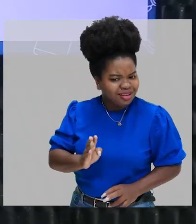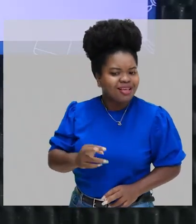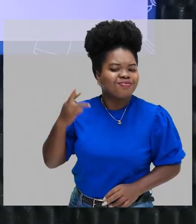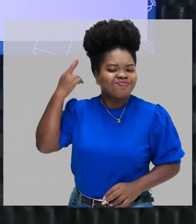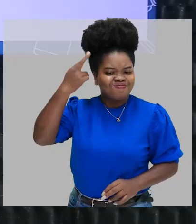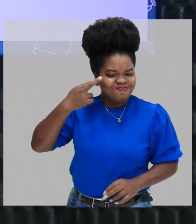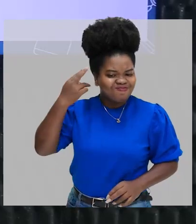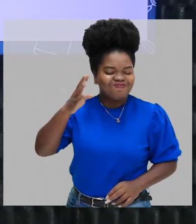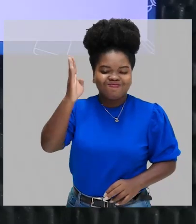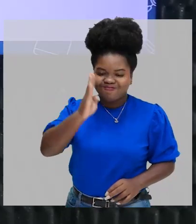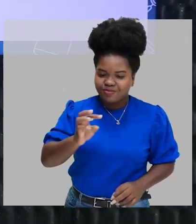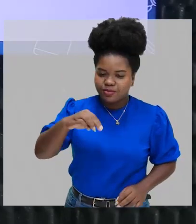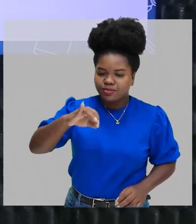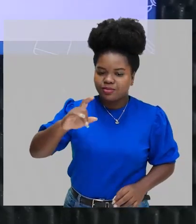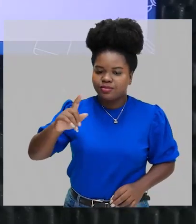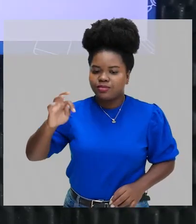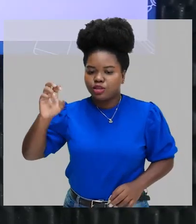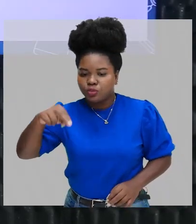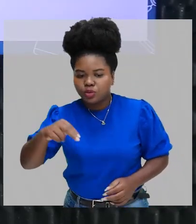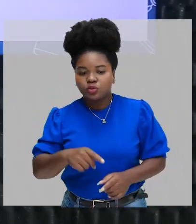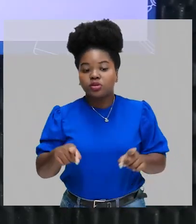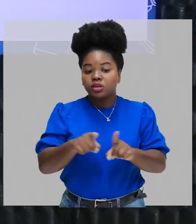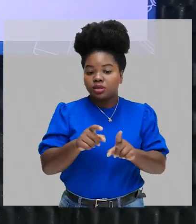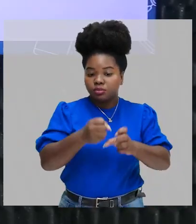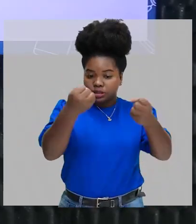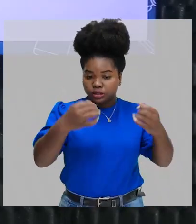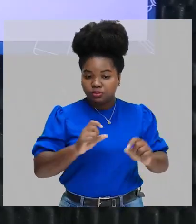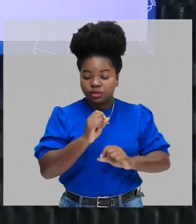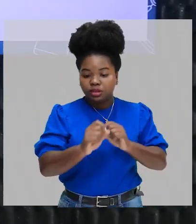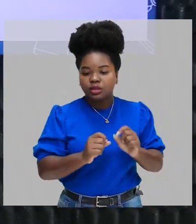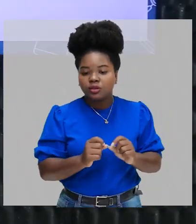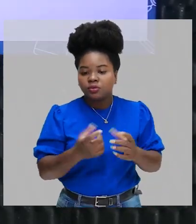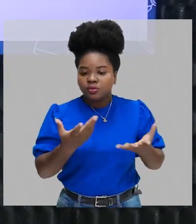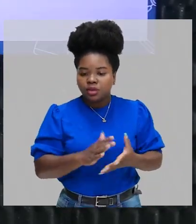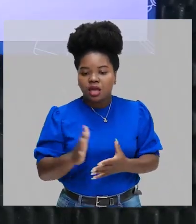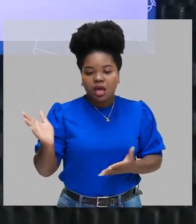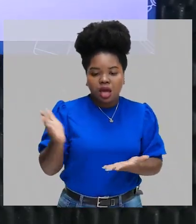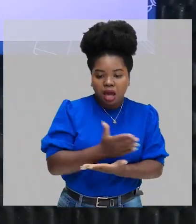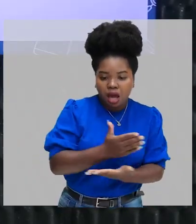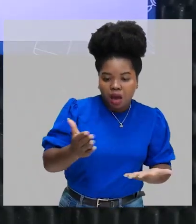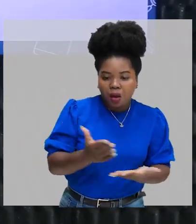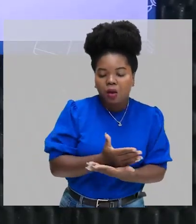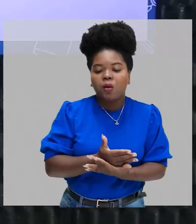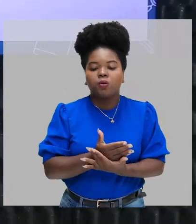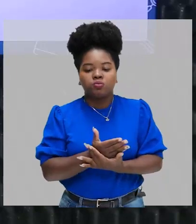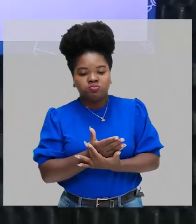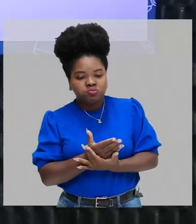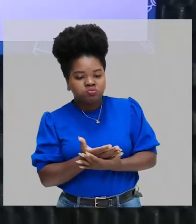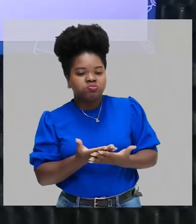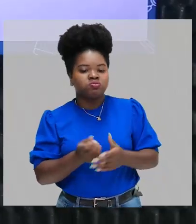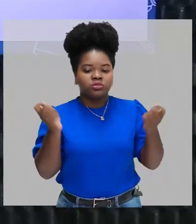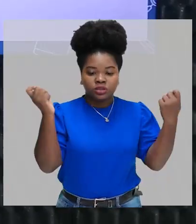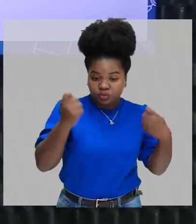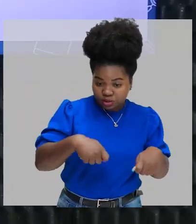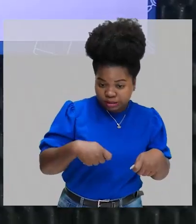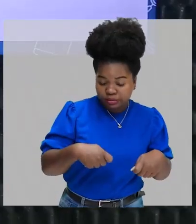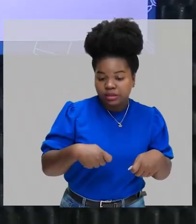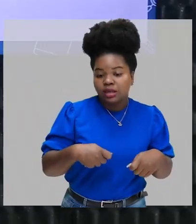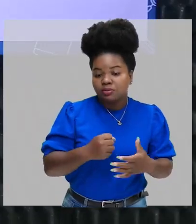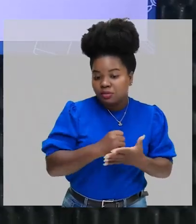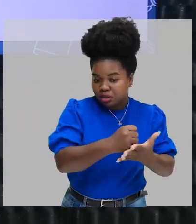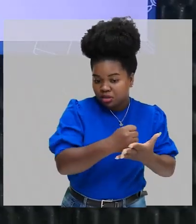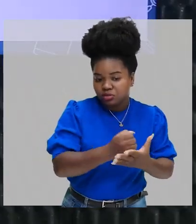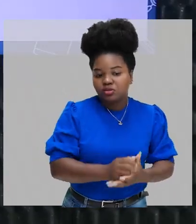Milton Santos. E a gente também apontou caminhos para resolver essas contradições, possibilidades, né? Que